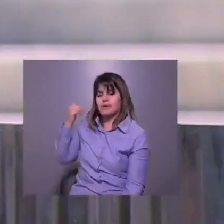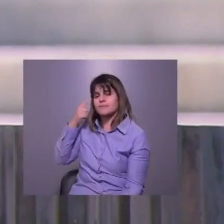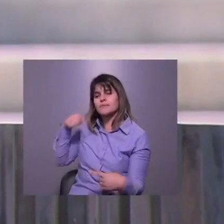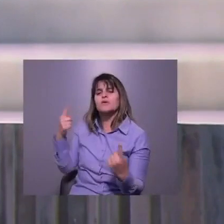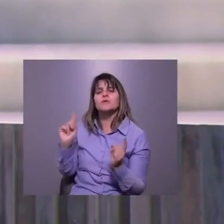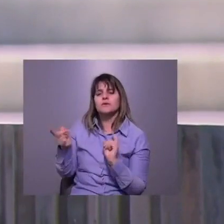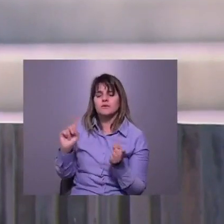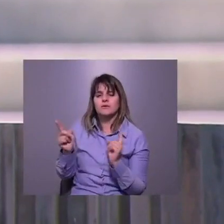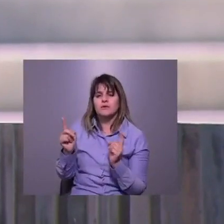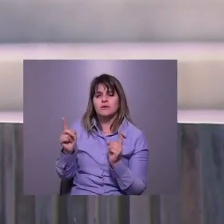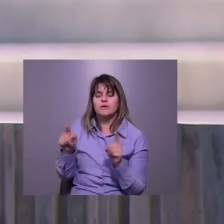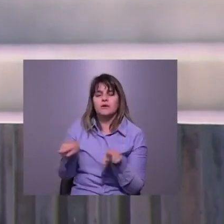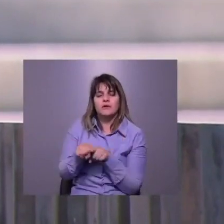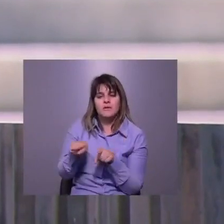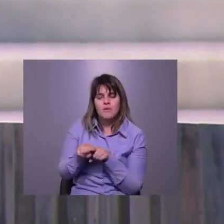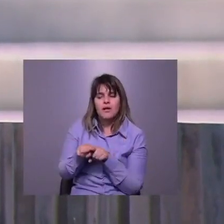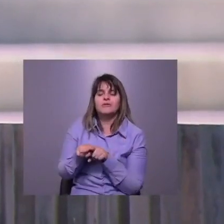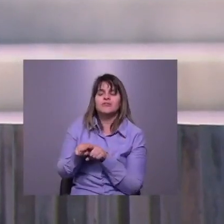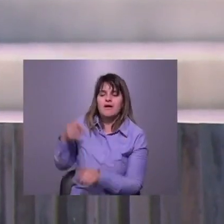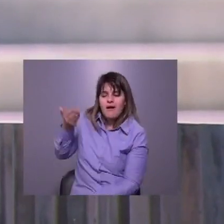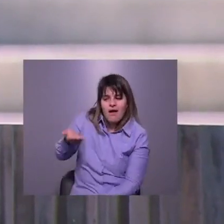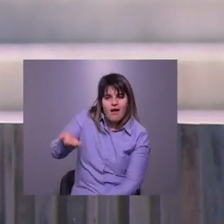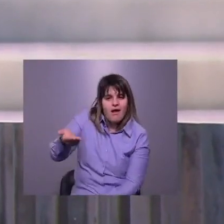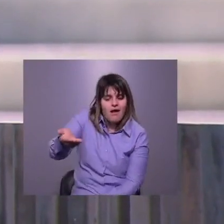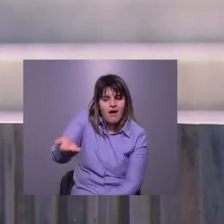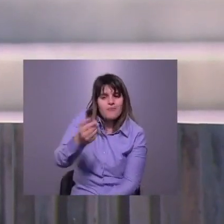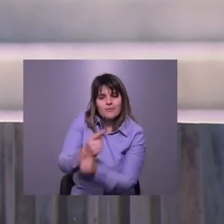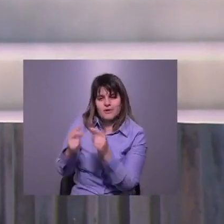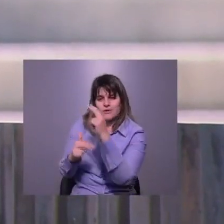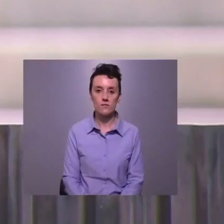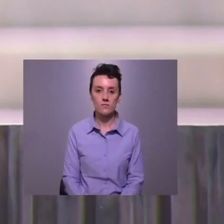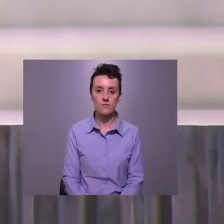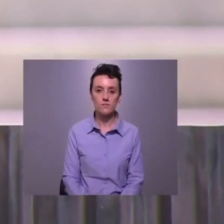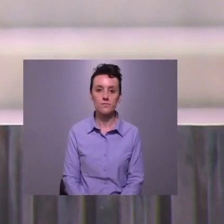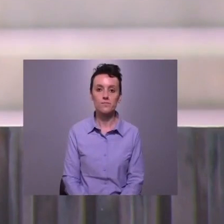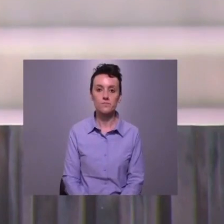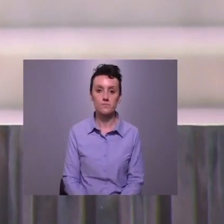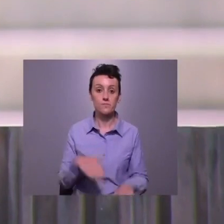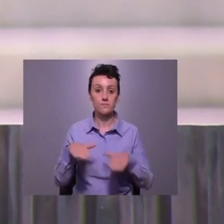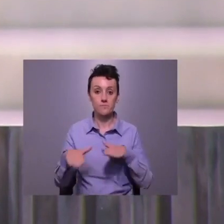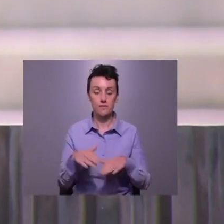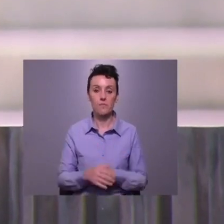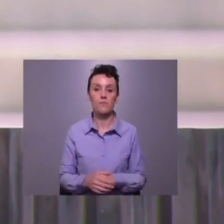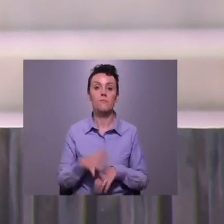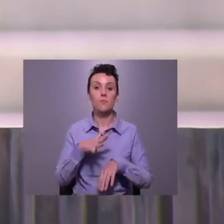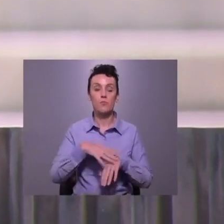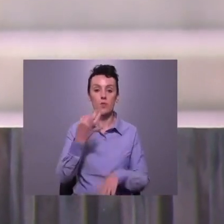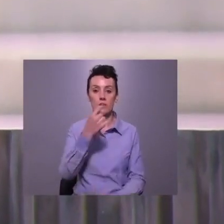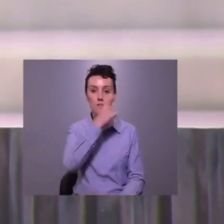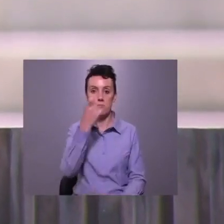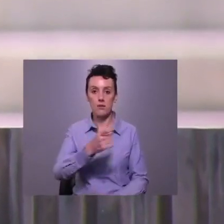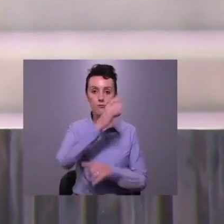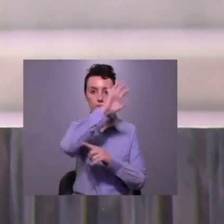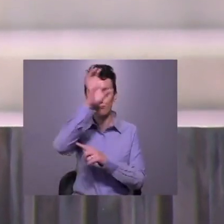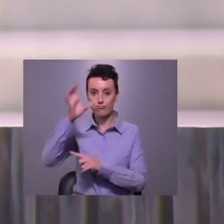o aproximar-se fielmente de nós da cidade de Deus. Per la pace tra le nazioni e in ogni